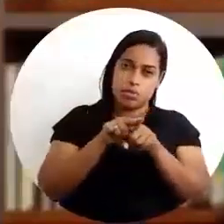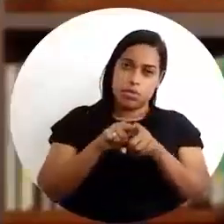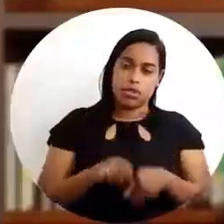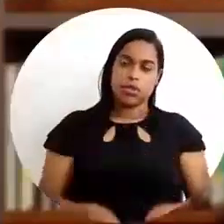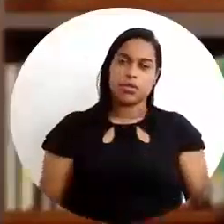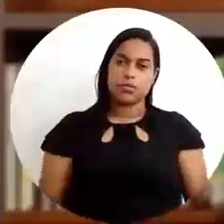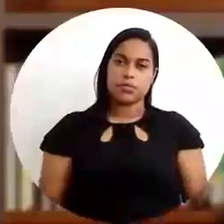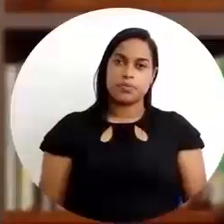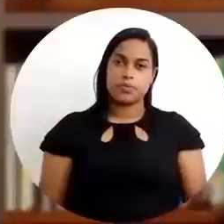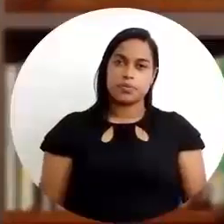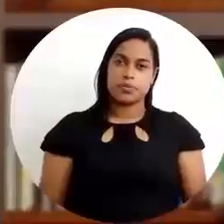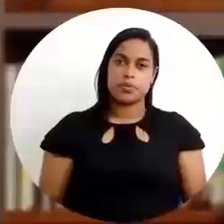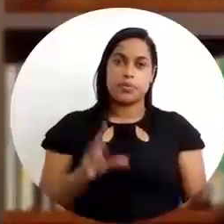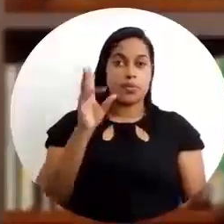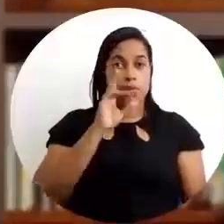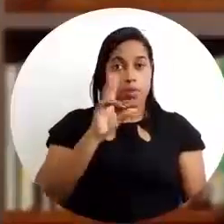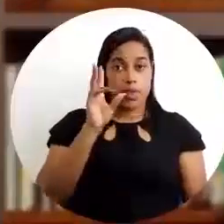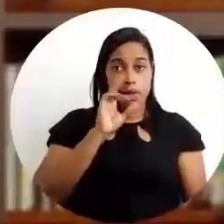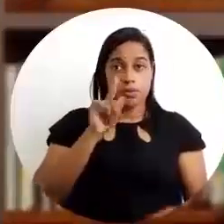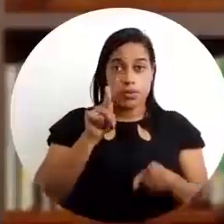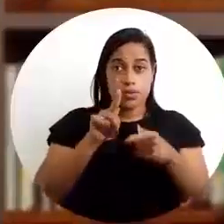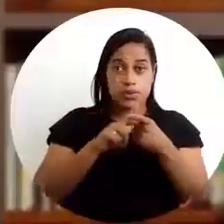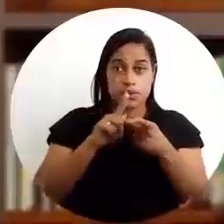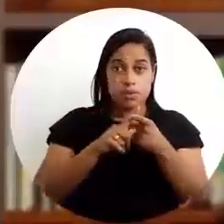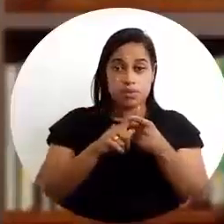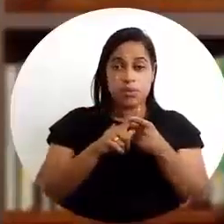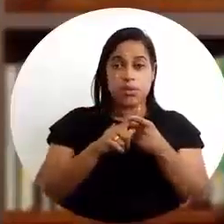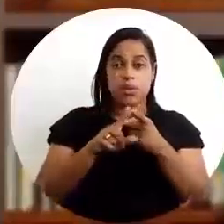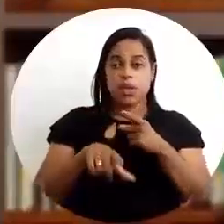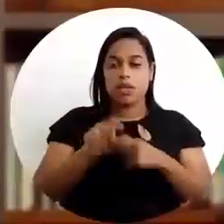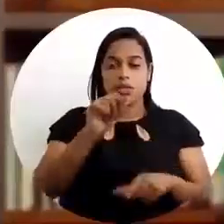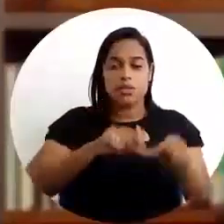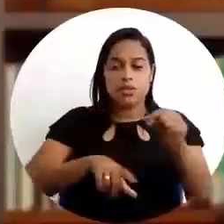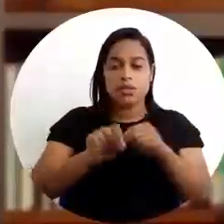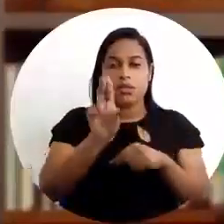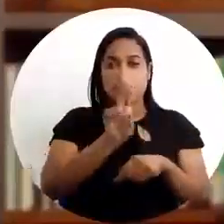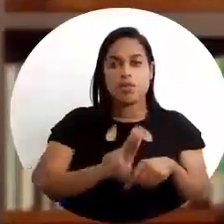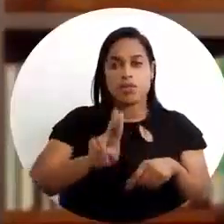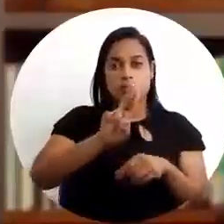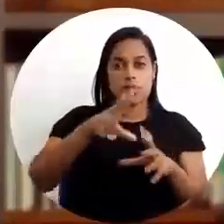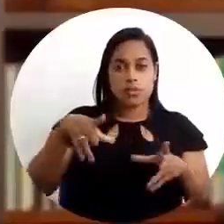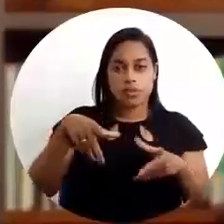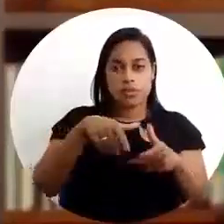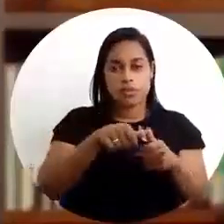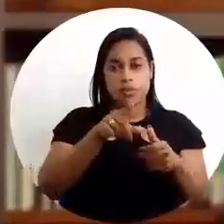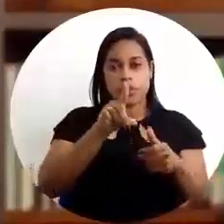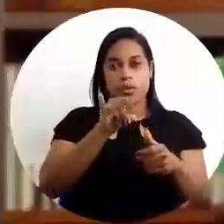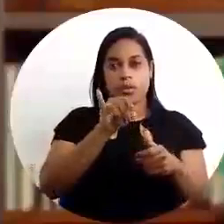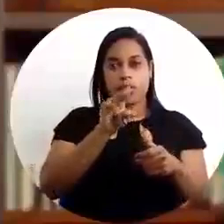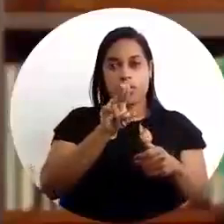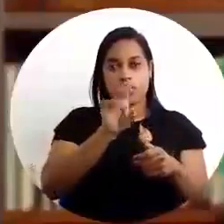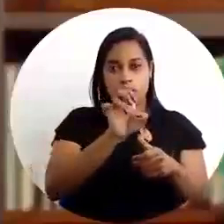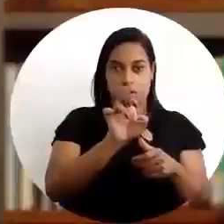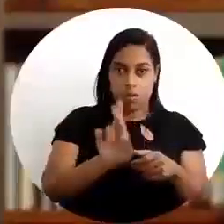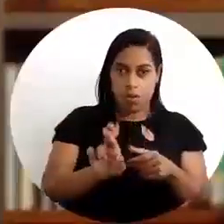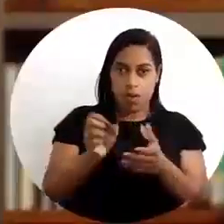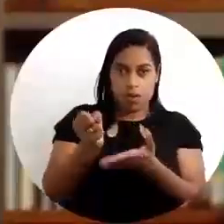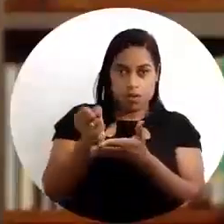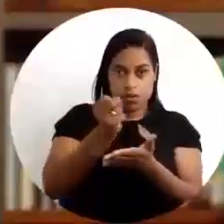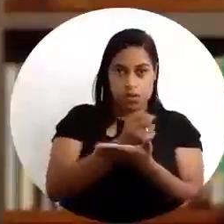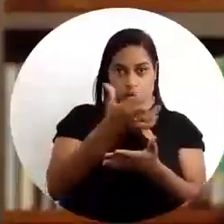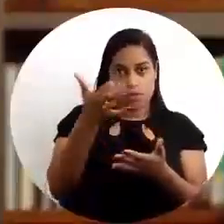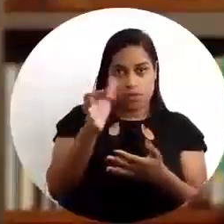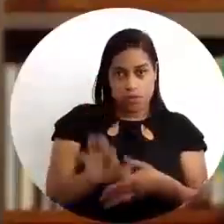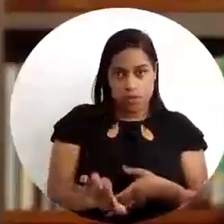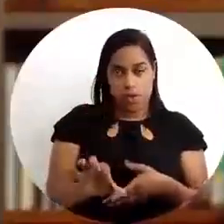as classificações bibliográficas, eu coloquei no caderno um pequeno histórico dela. Mas só lembrando, as